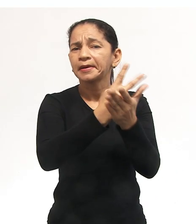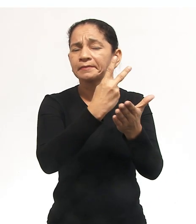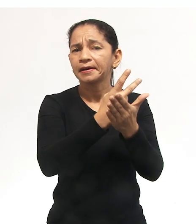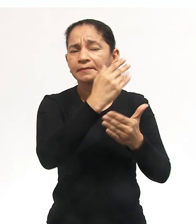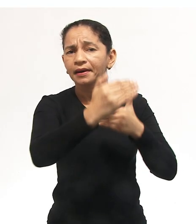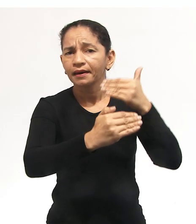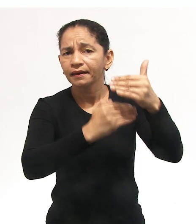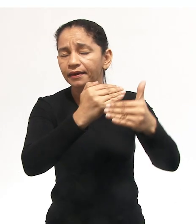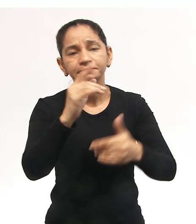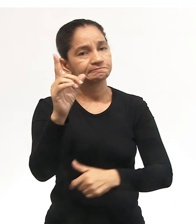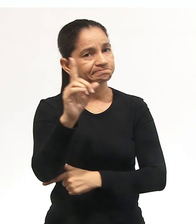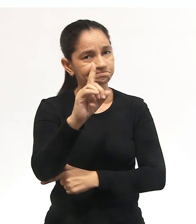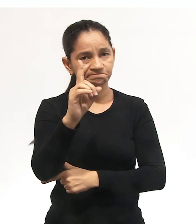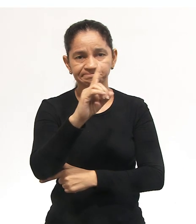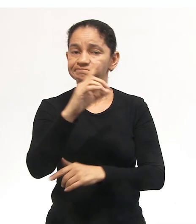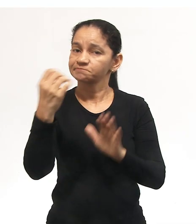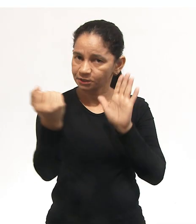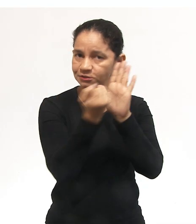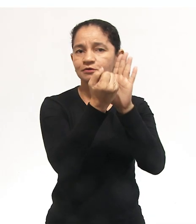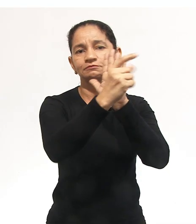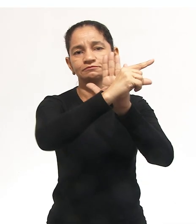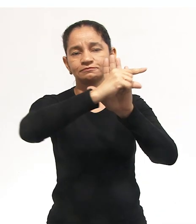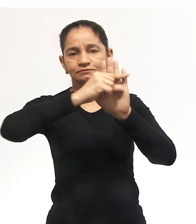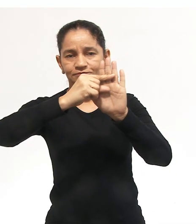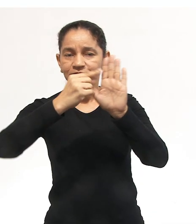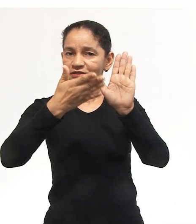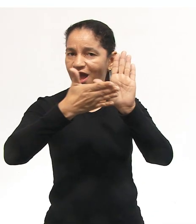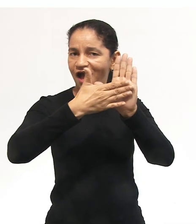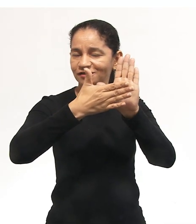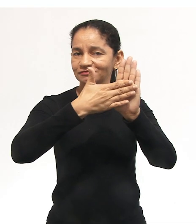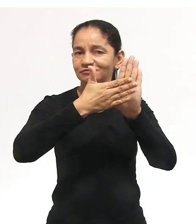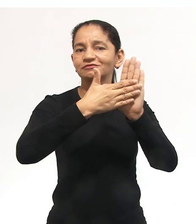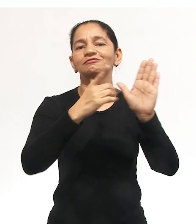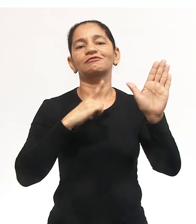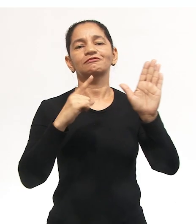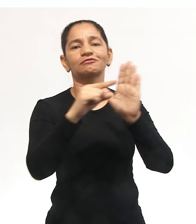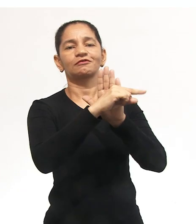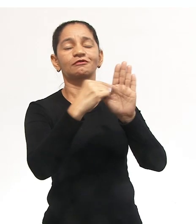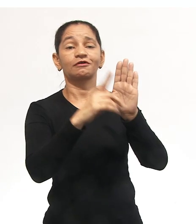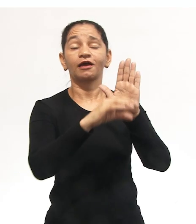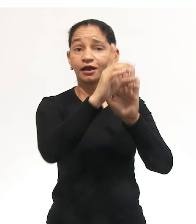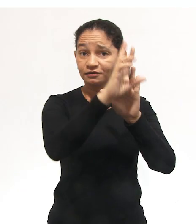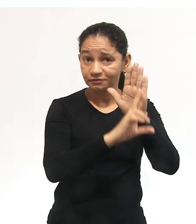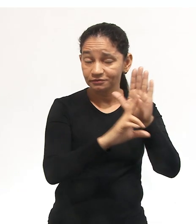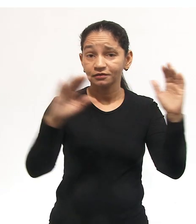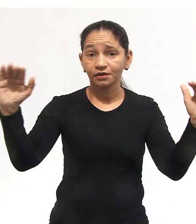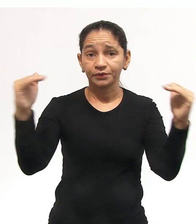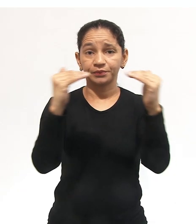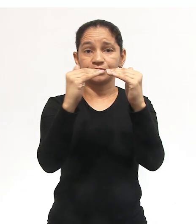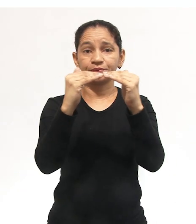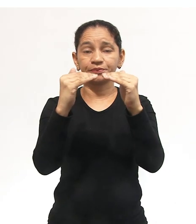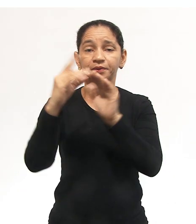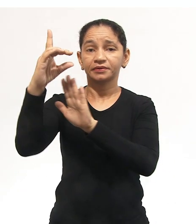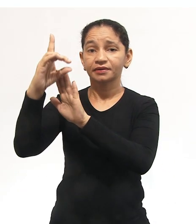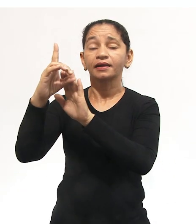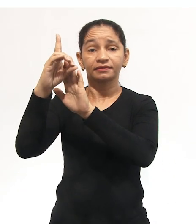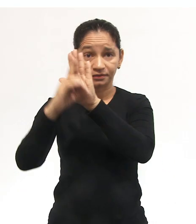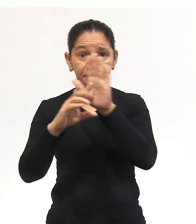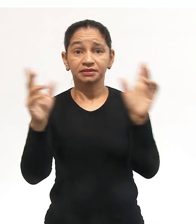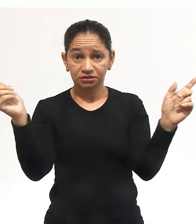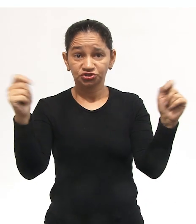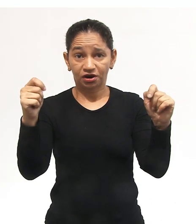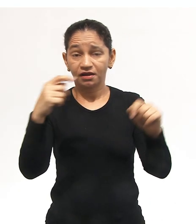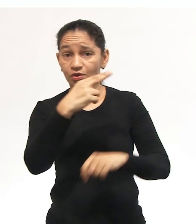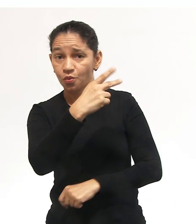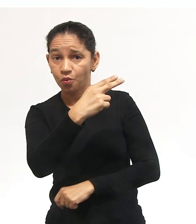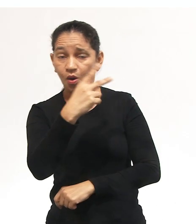ser devidamente registrados, né? As despesas e receitas que serão adquiridas